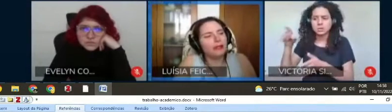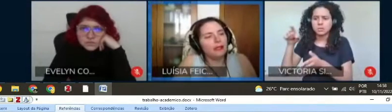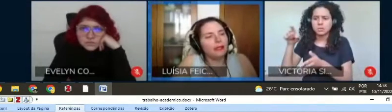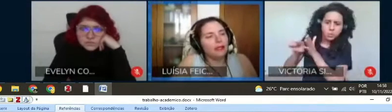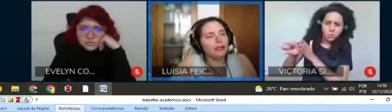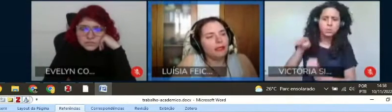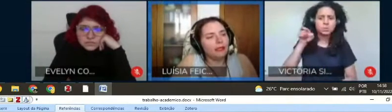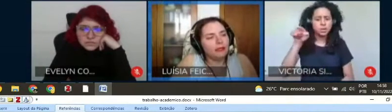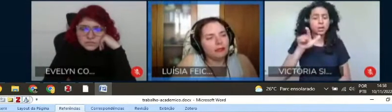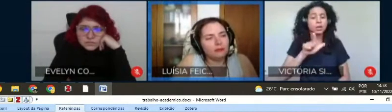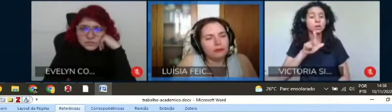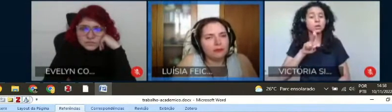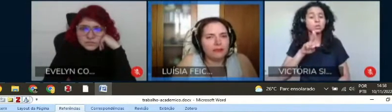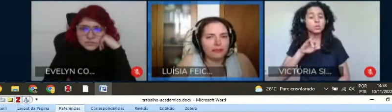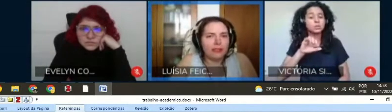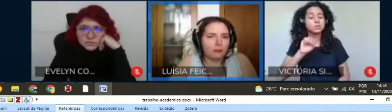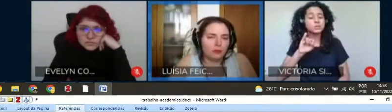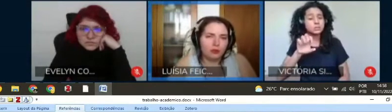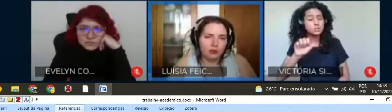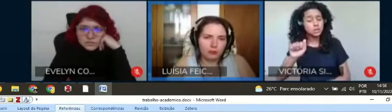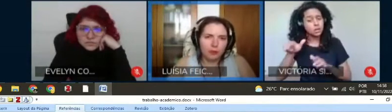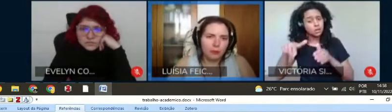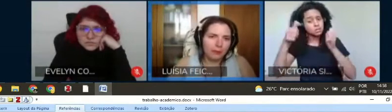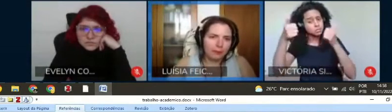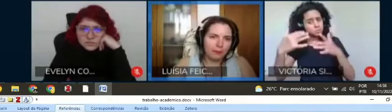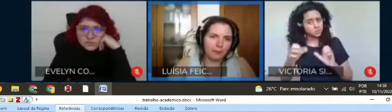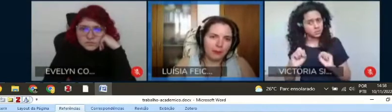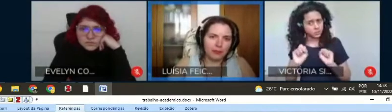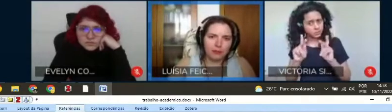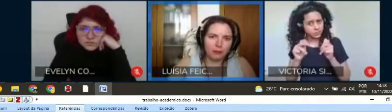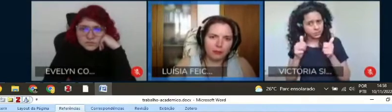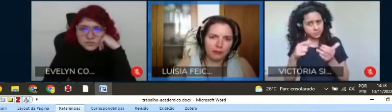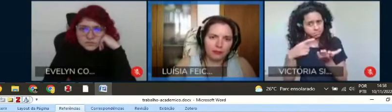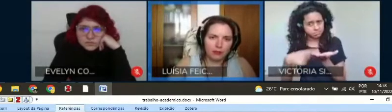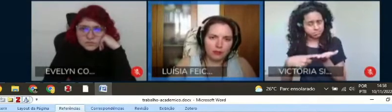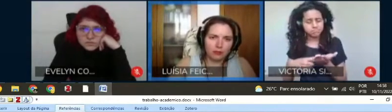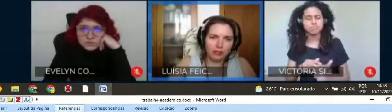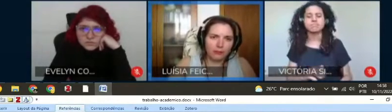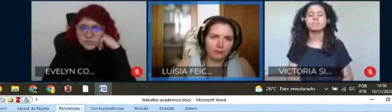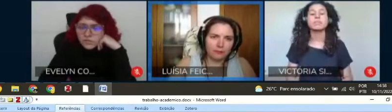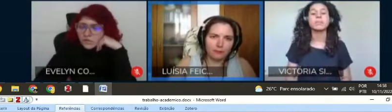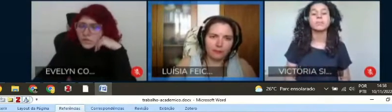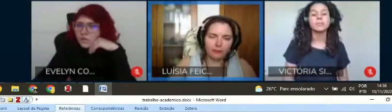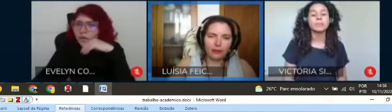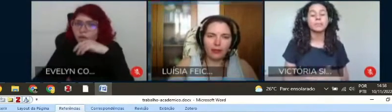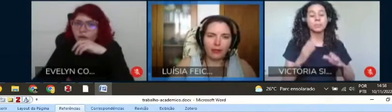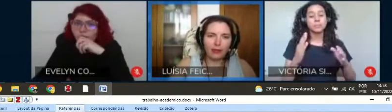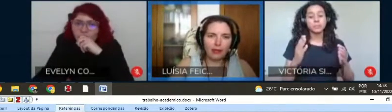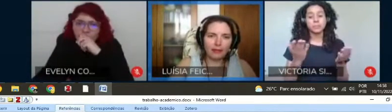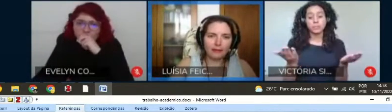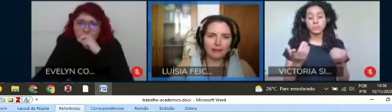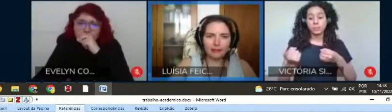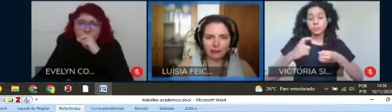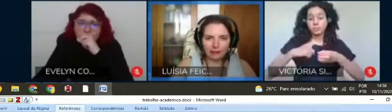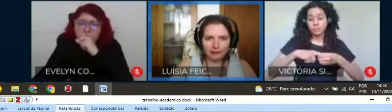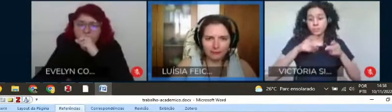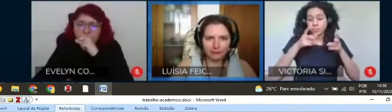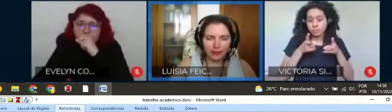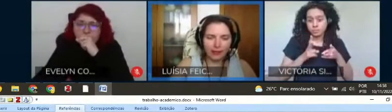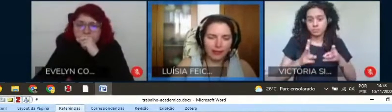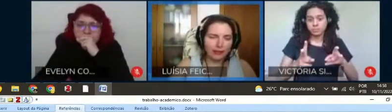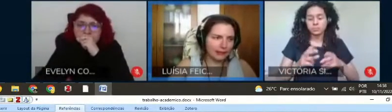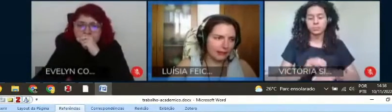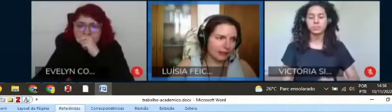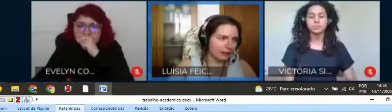Obrigada. Então, seguimos. Uma próxima coisa que a gente tem é as